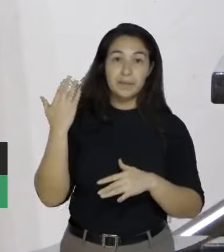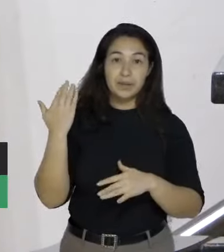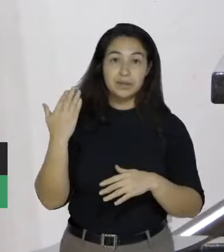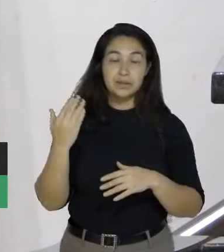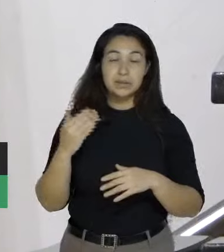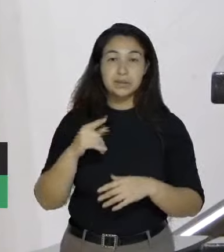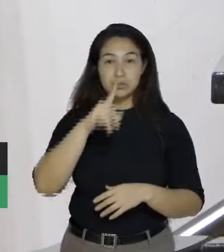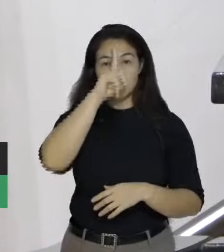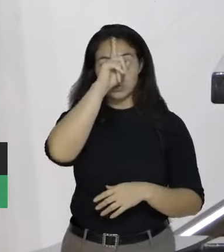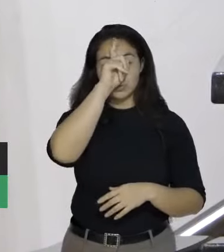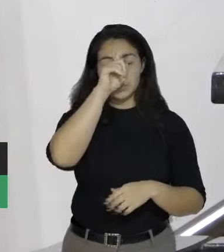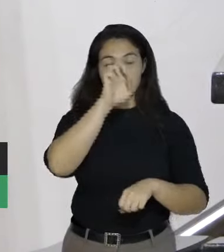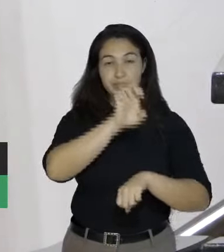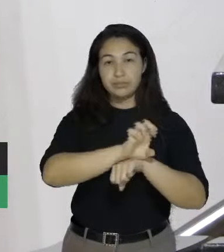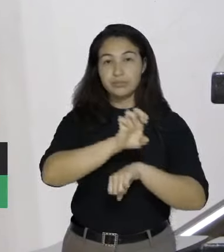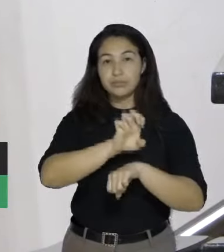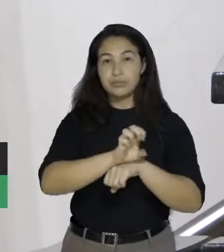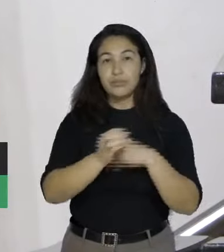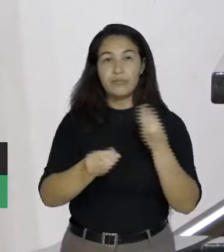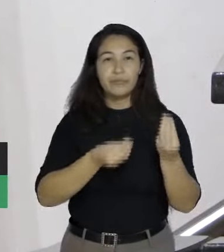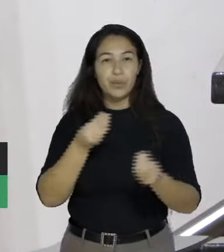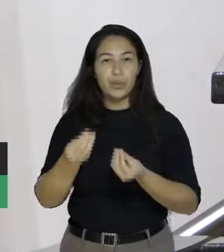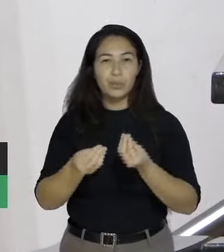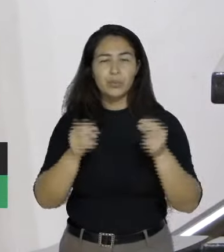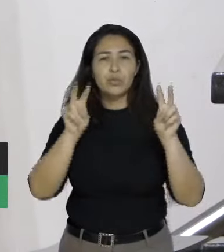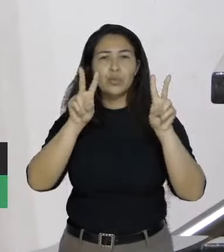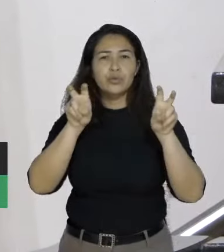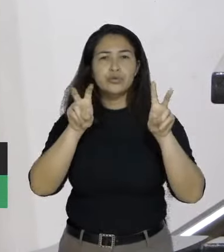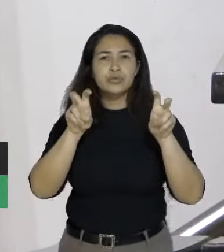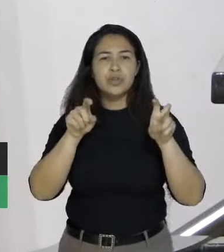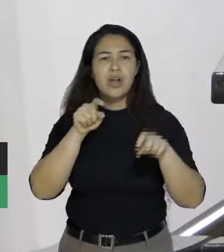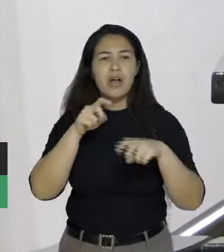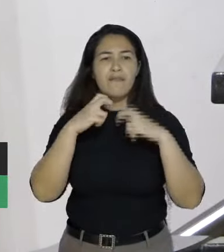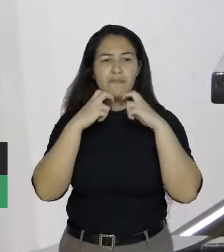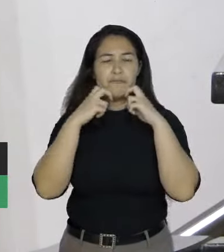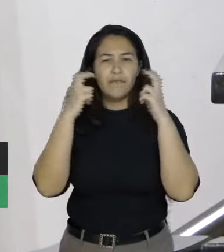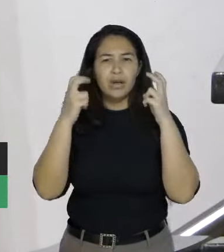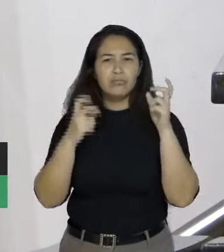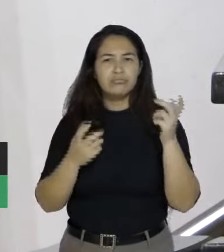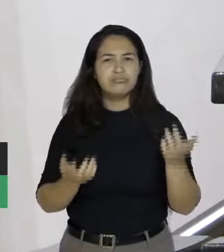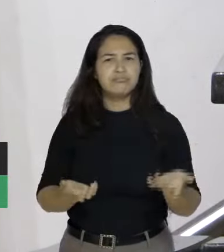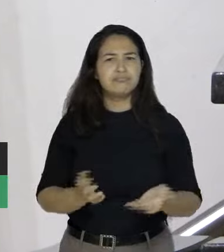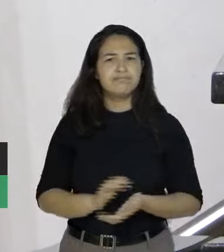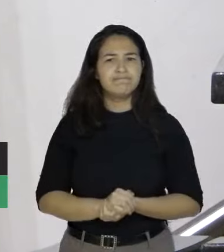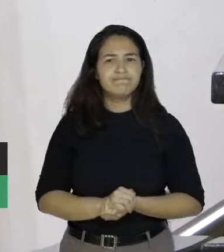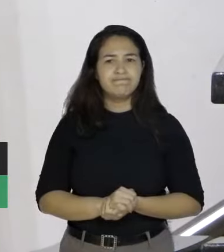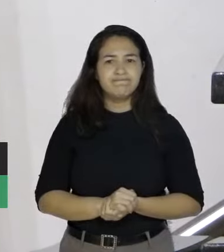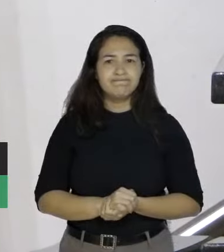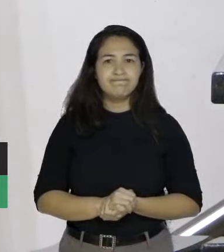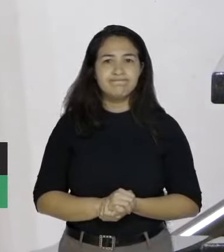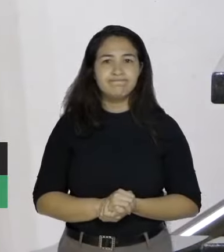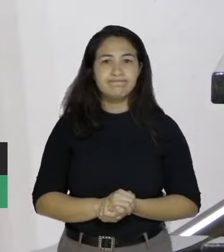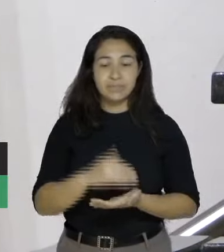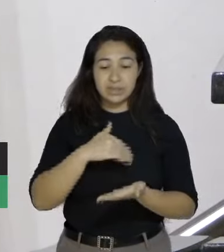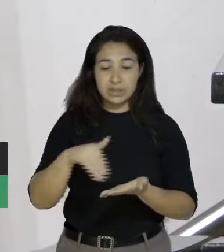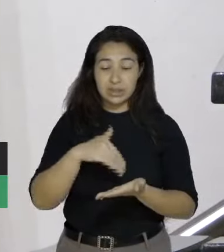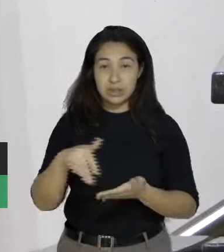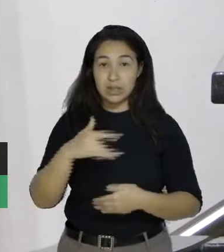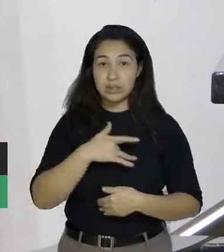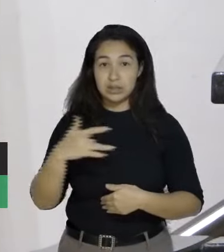estaduais e diz o título uma vergonha E aí a secretária de saúde